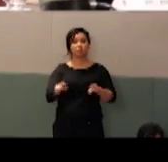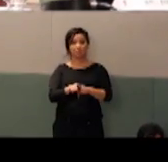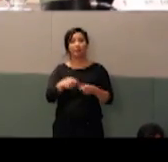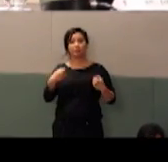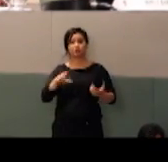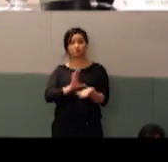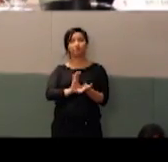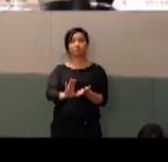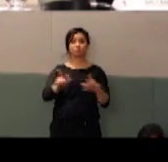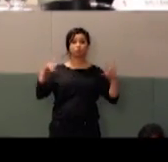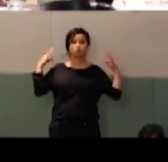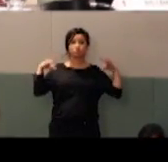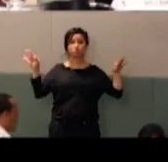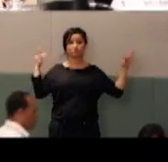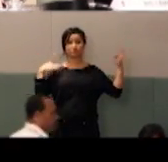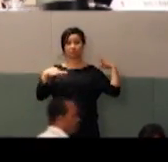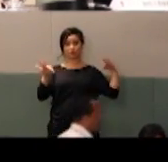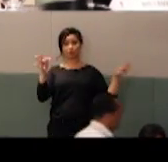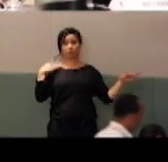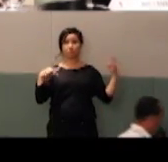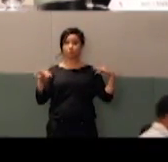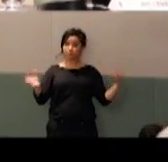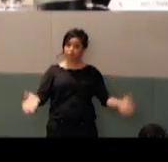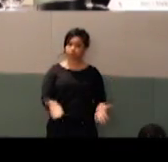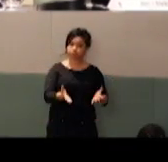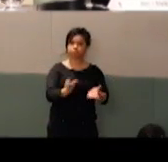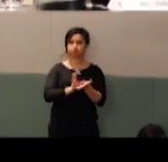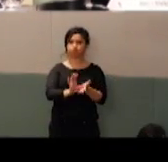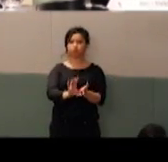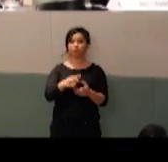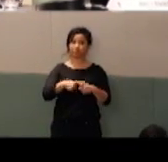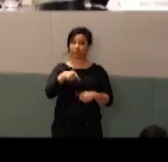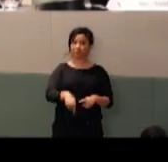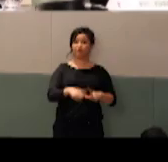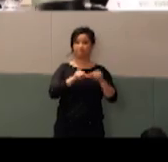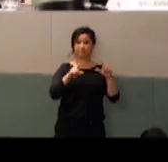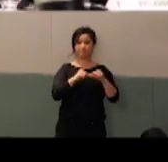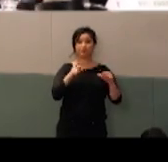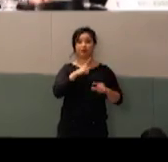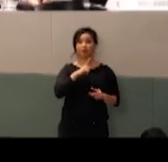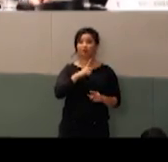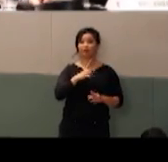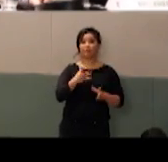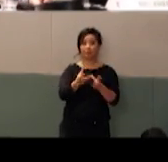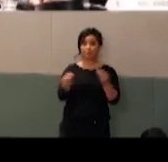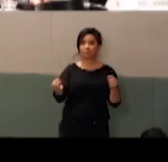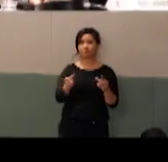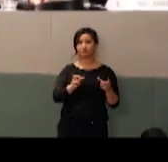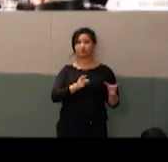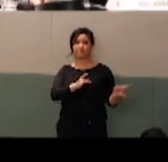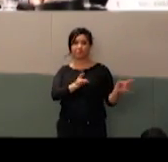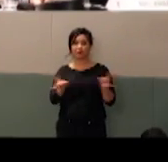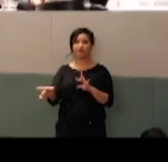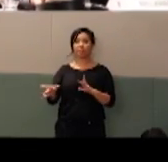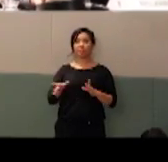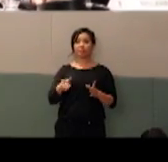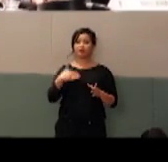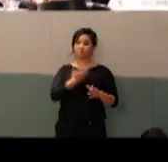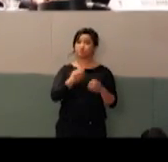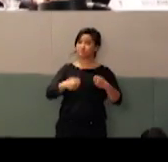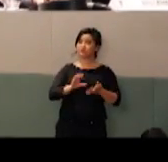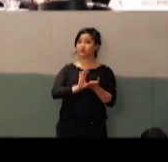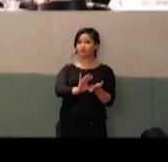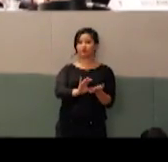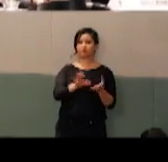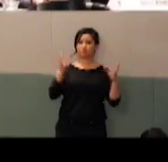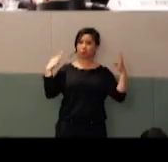mais barata para uma cidade como Brasília, que é um polo de varejo, do que investir no turismo e no polo de alta tecnologia.